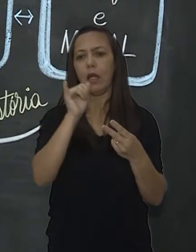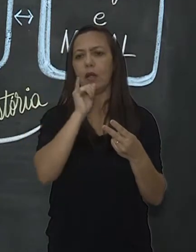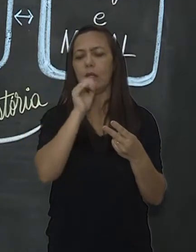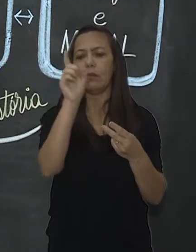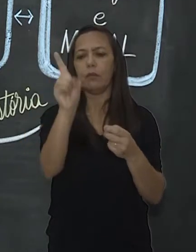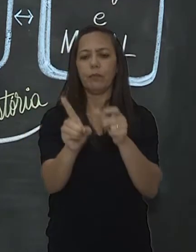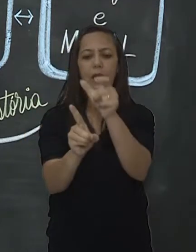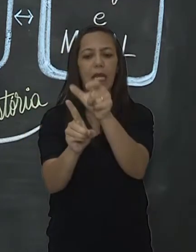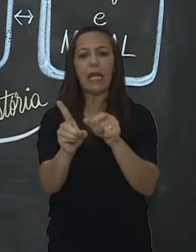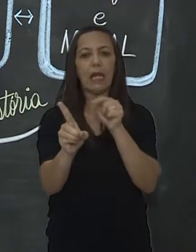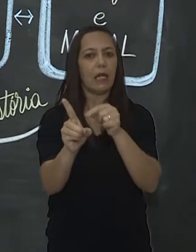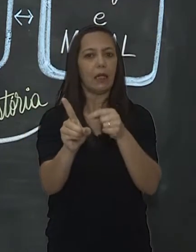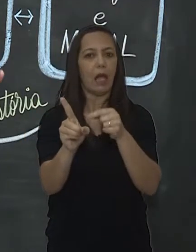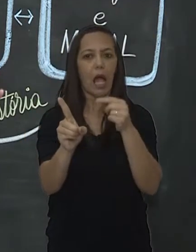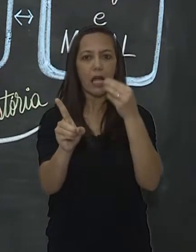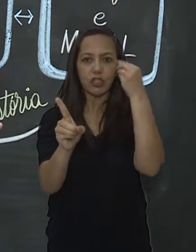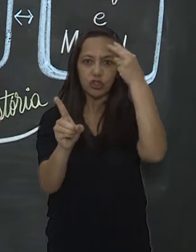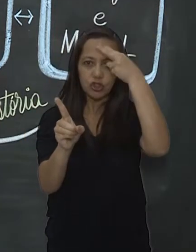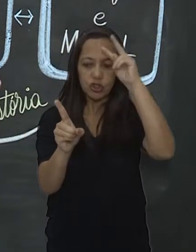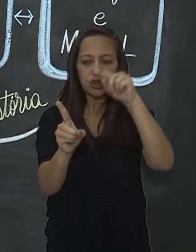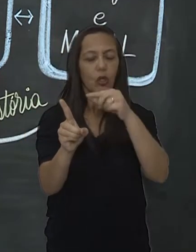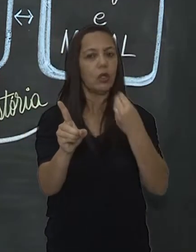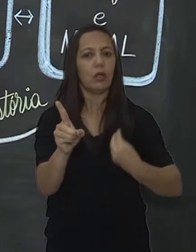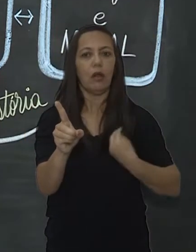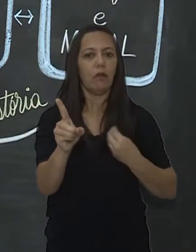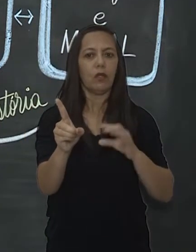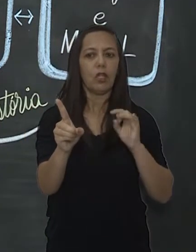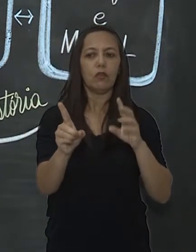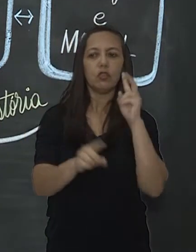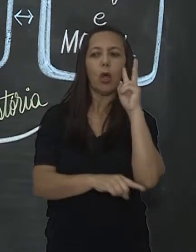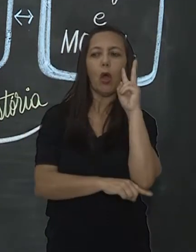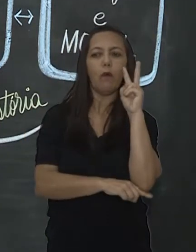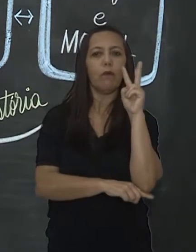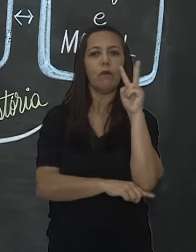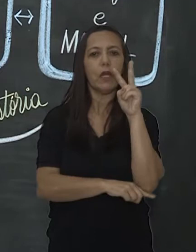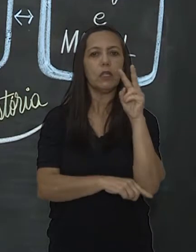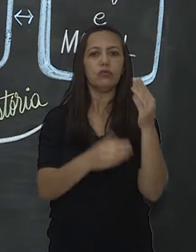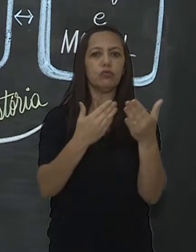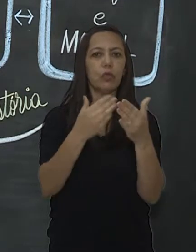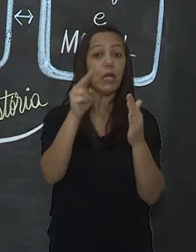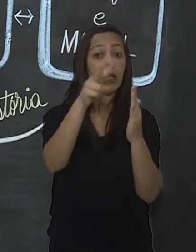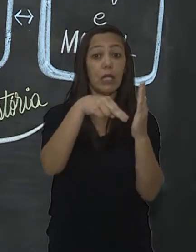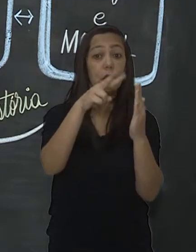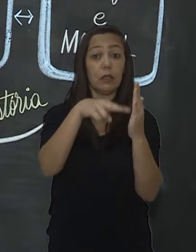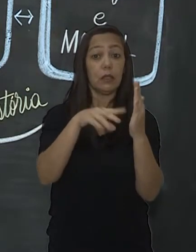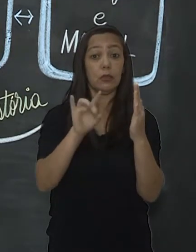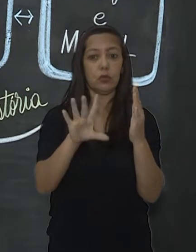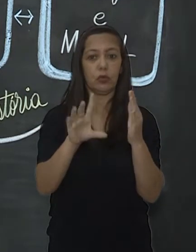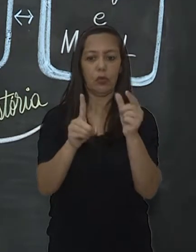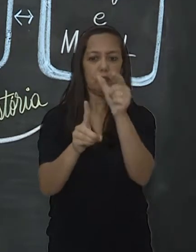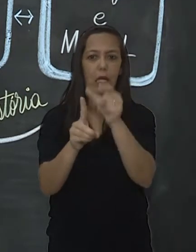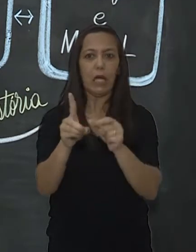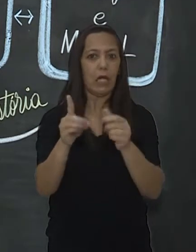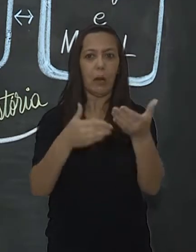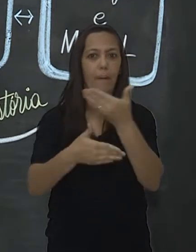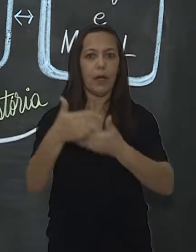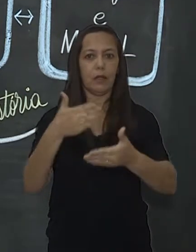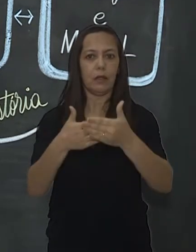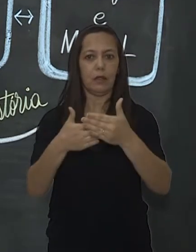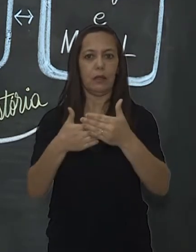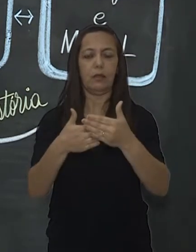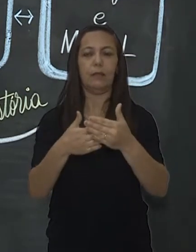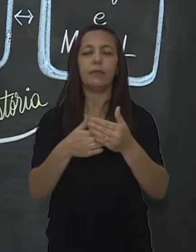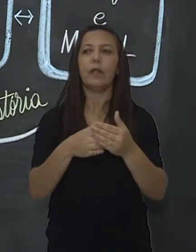aquela história, ele está assistindo, é como se ele estivesse acompanhando de fora aquele acontecimento. Um conto que começa do tipo: